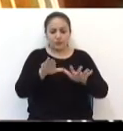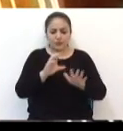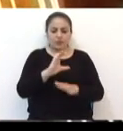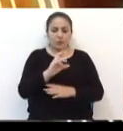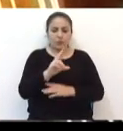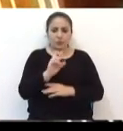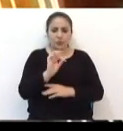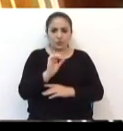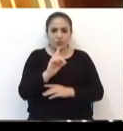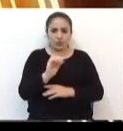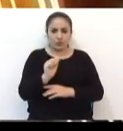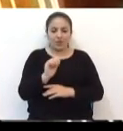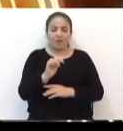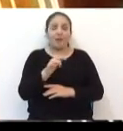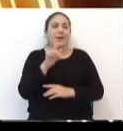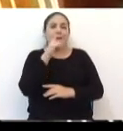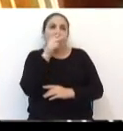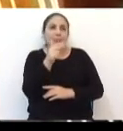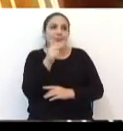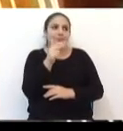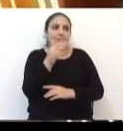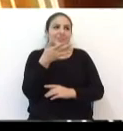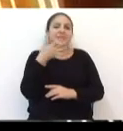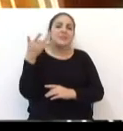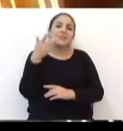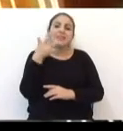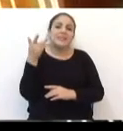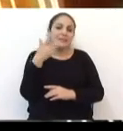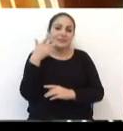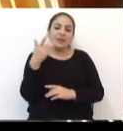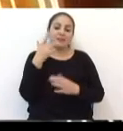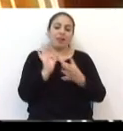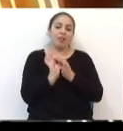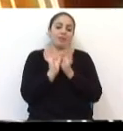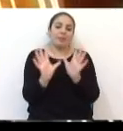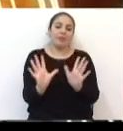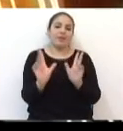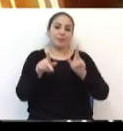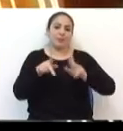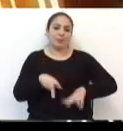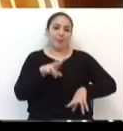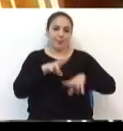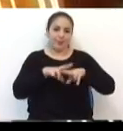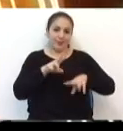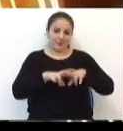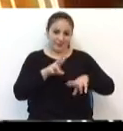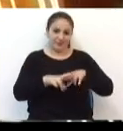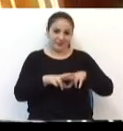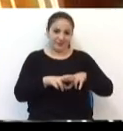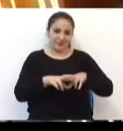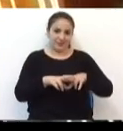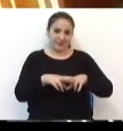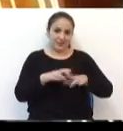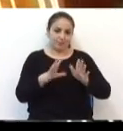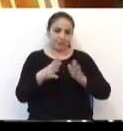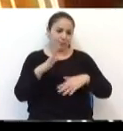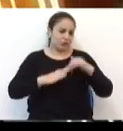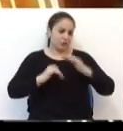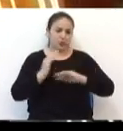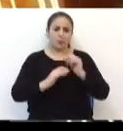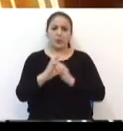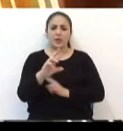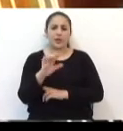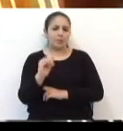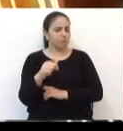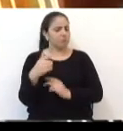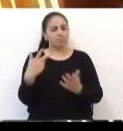custódia seria um facilitador da liberdade daquelas pessoas que praticam crimes.